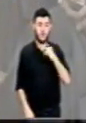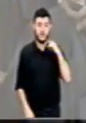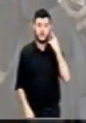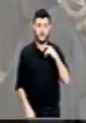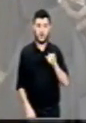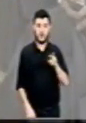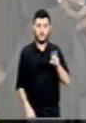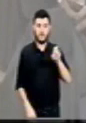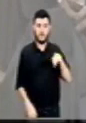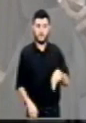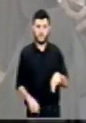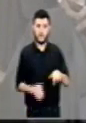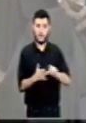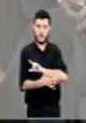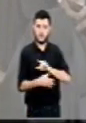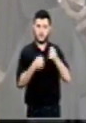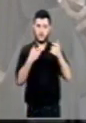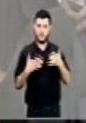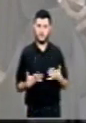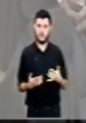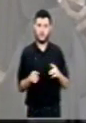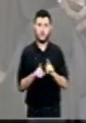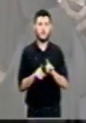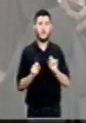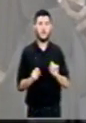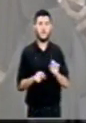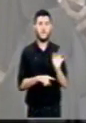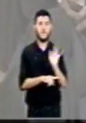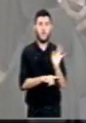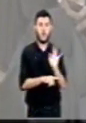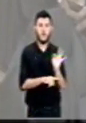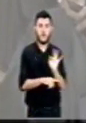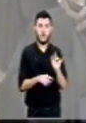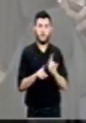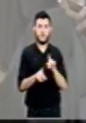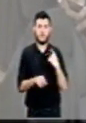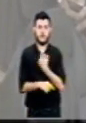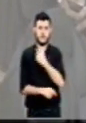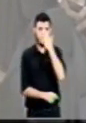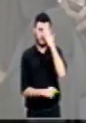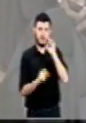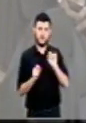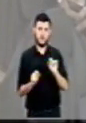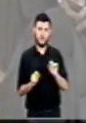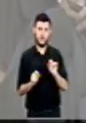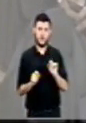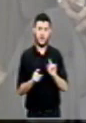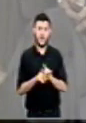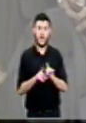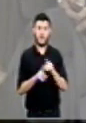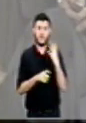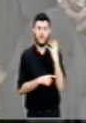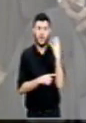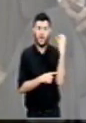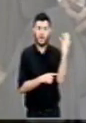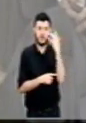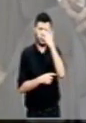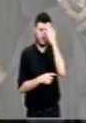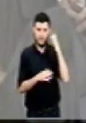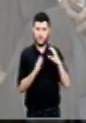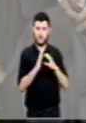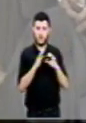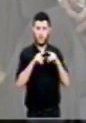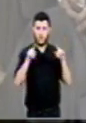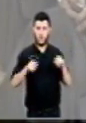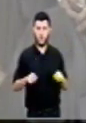formal. A viagem desses servidores, diárias e passagens, consta do portal da transparência